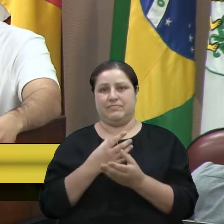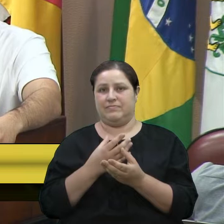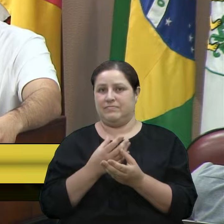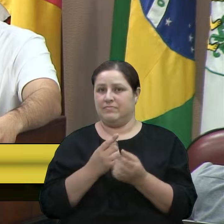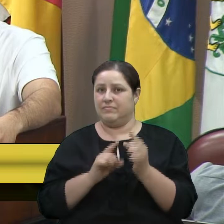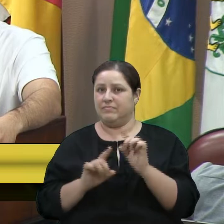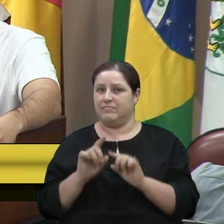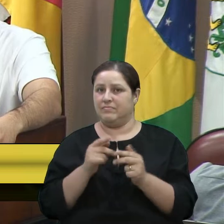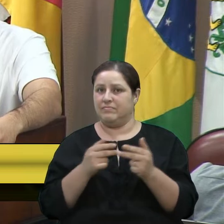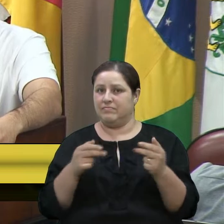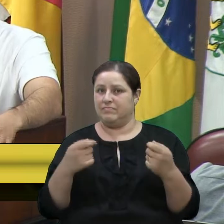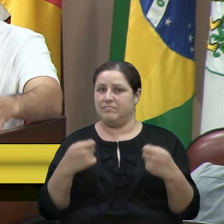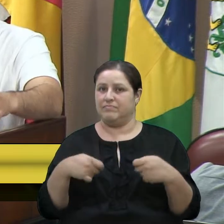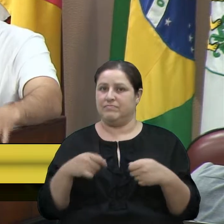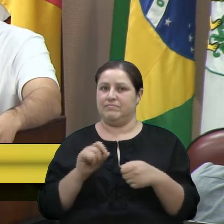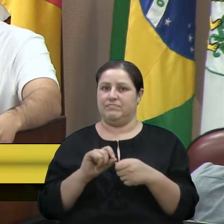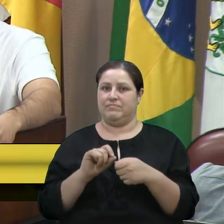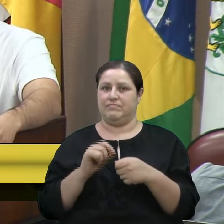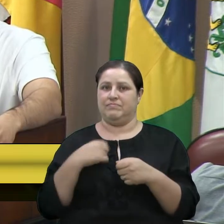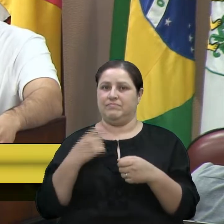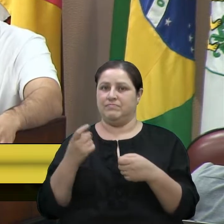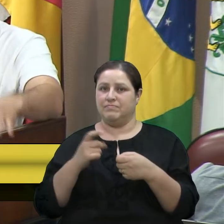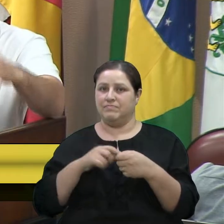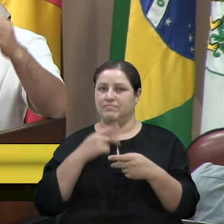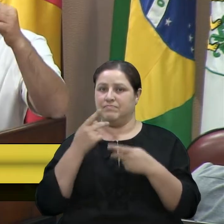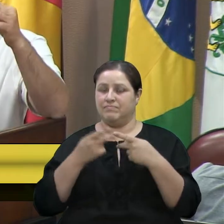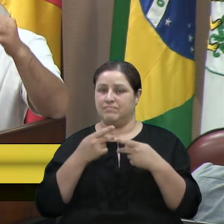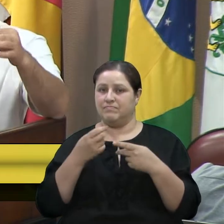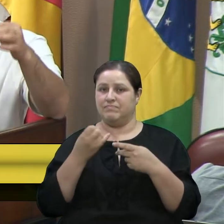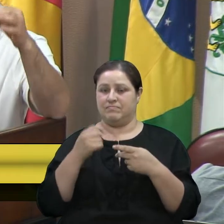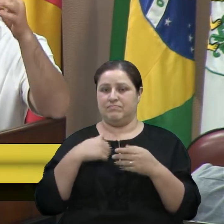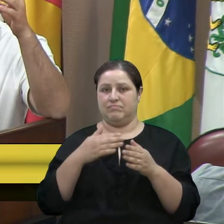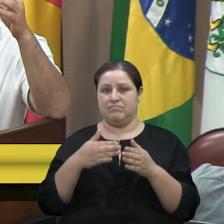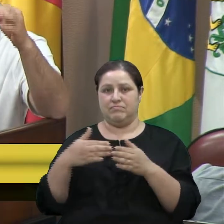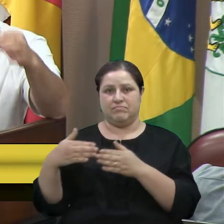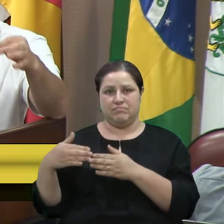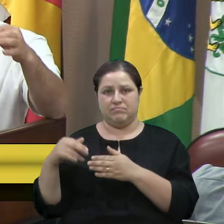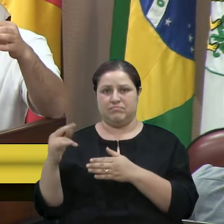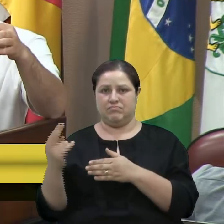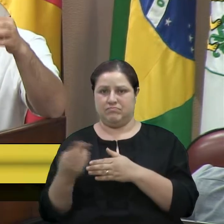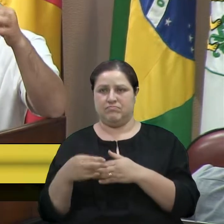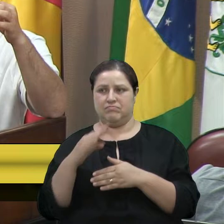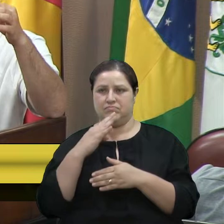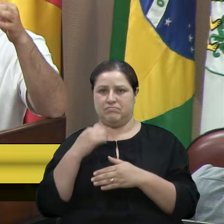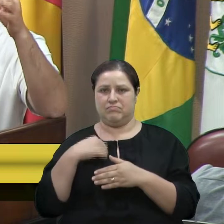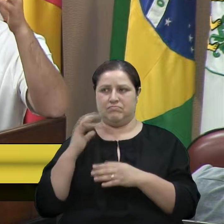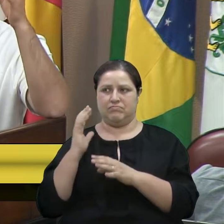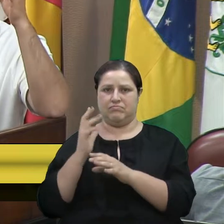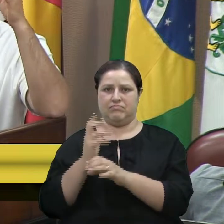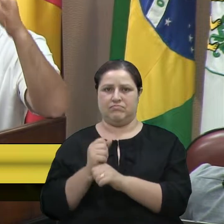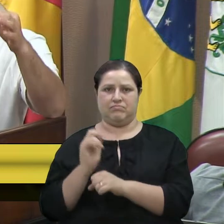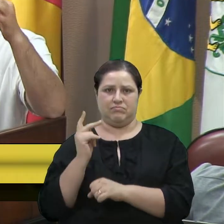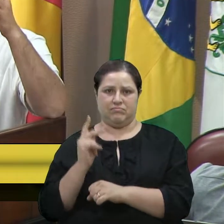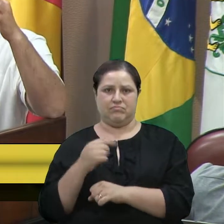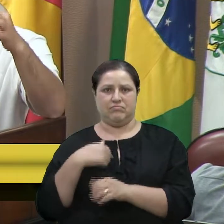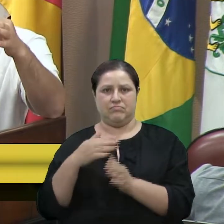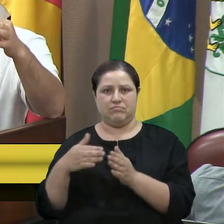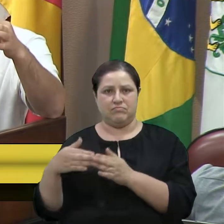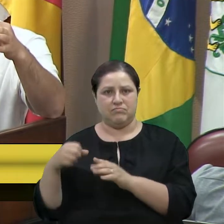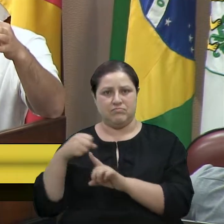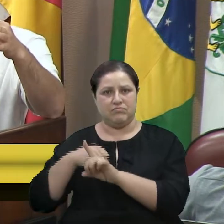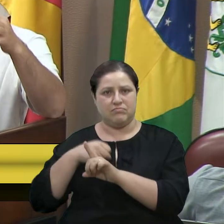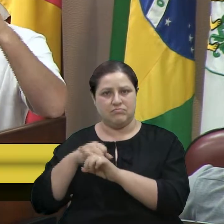feita. E eu volto a reiterar, por mais defensor que eu sou, e quem me conhece sabe da minha história, defensor dos